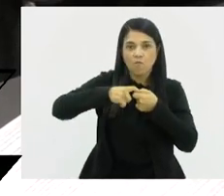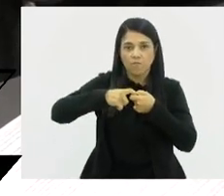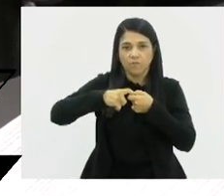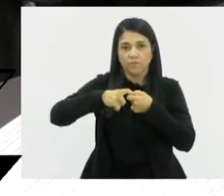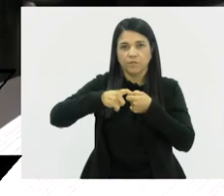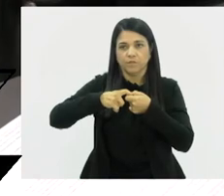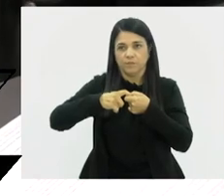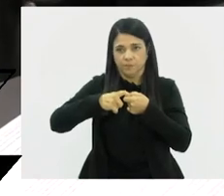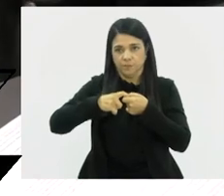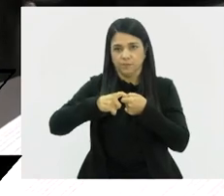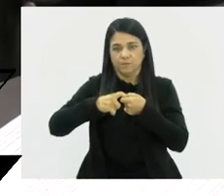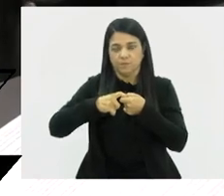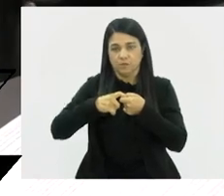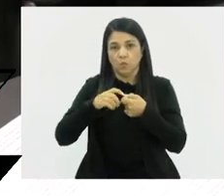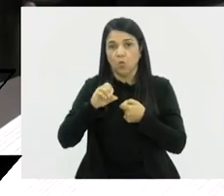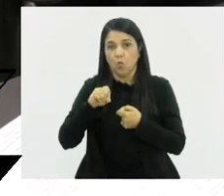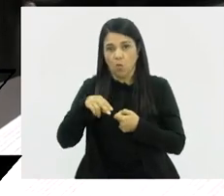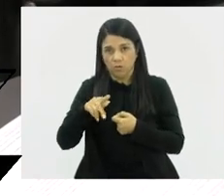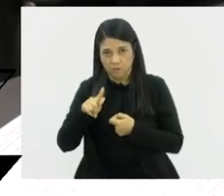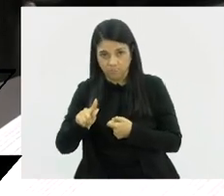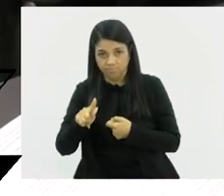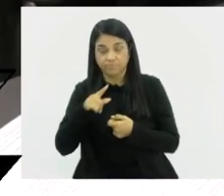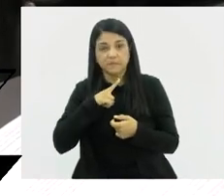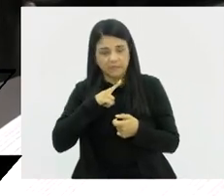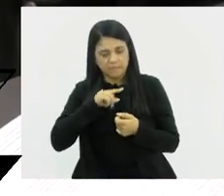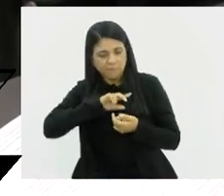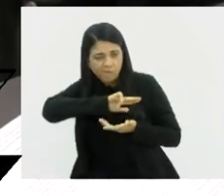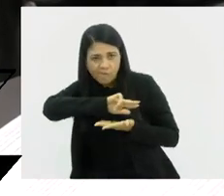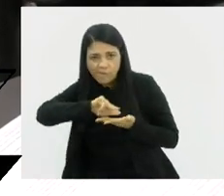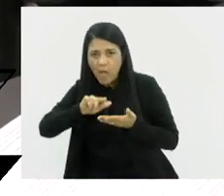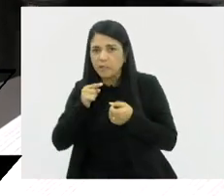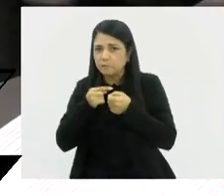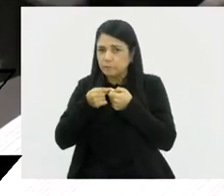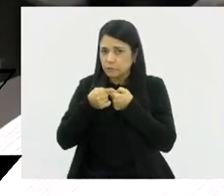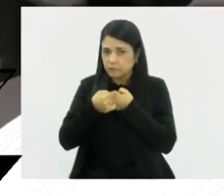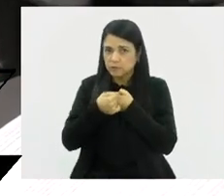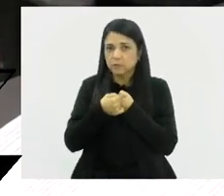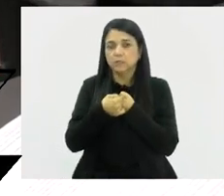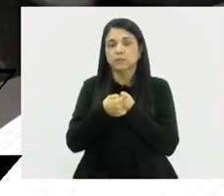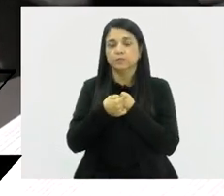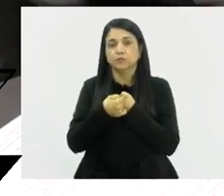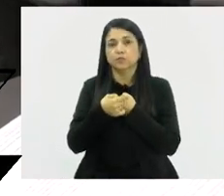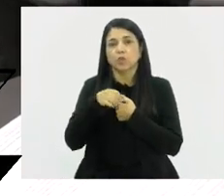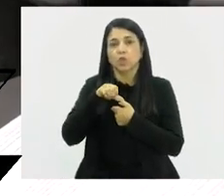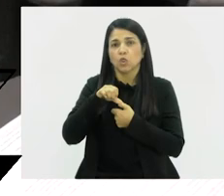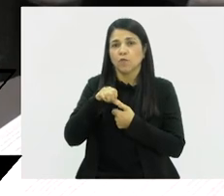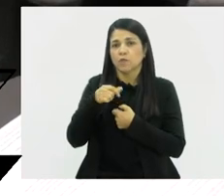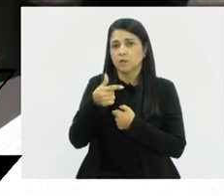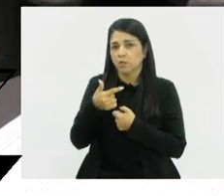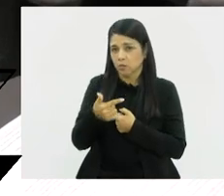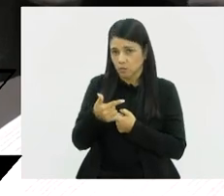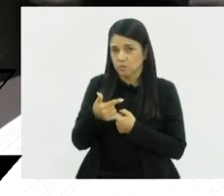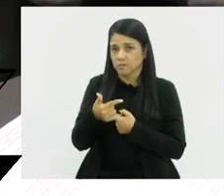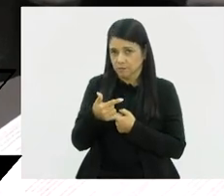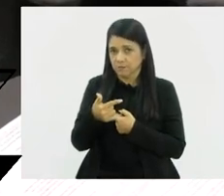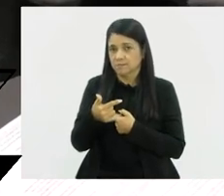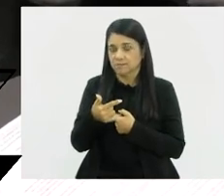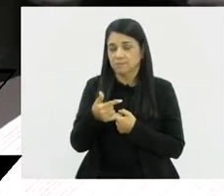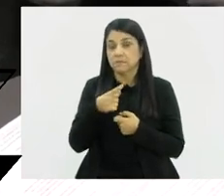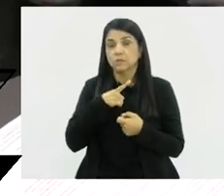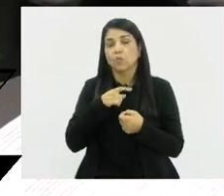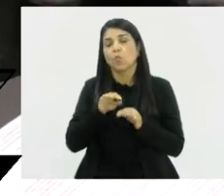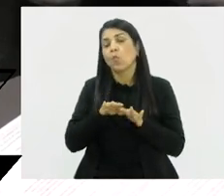ONGs? Existem diversos municípios no estado do Rio de Janeiro, mais de 92 municípios, e quais